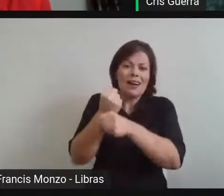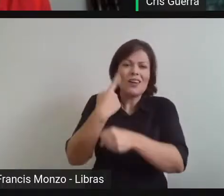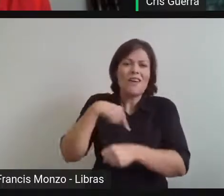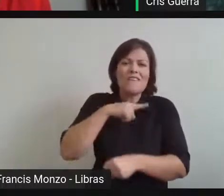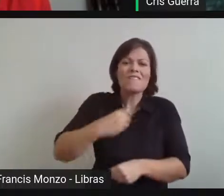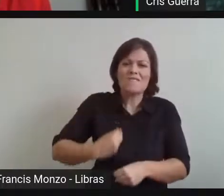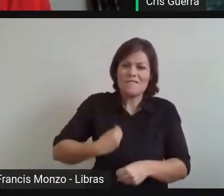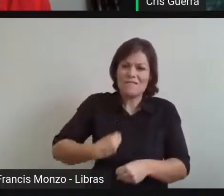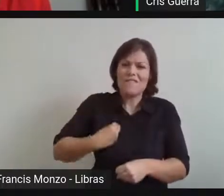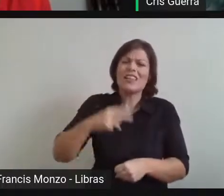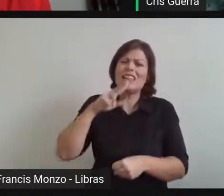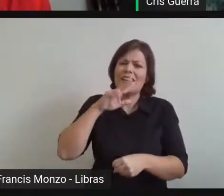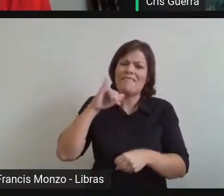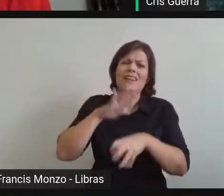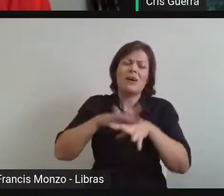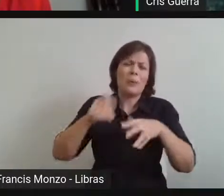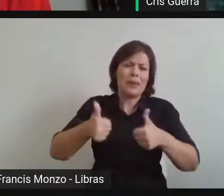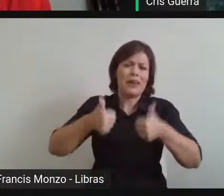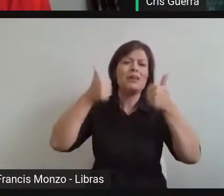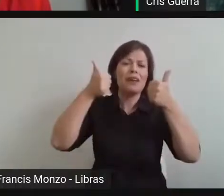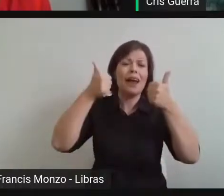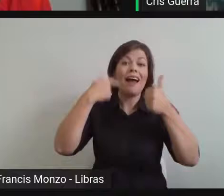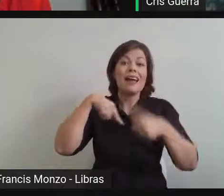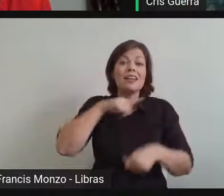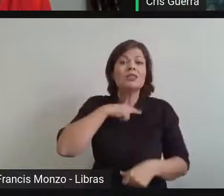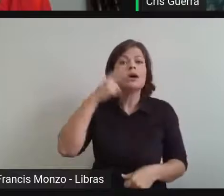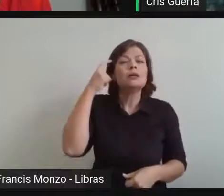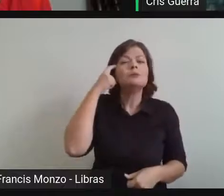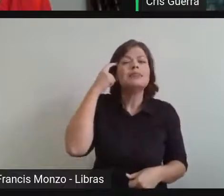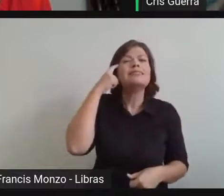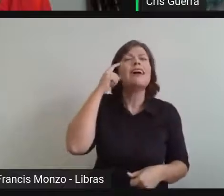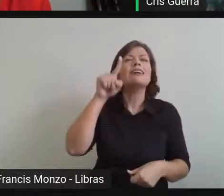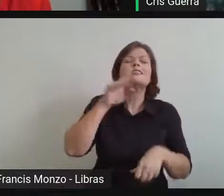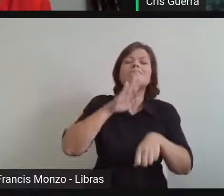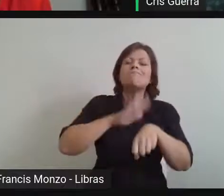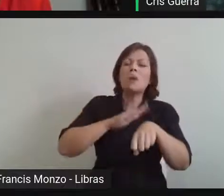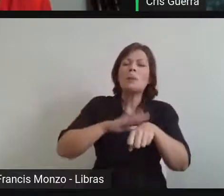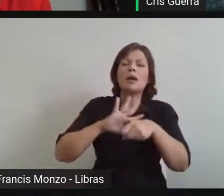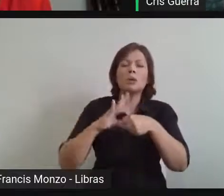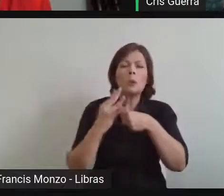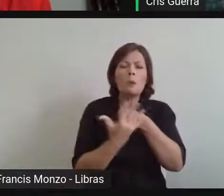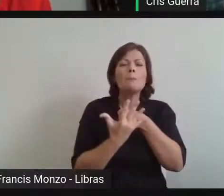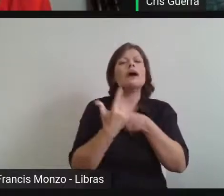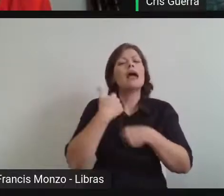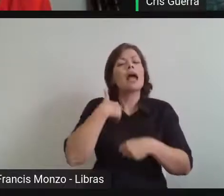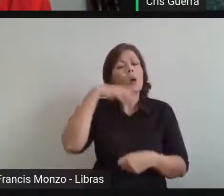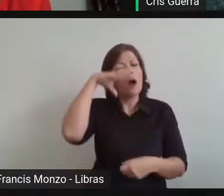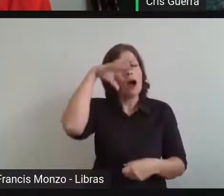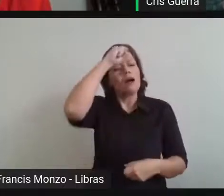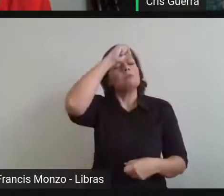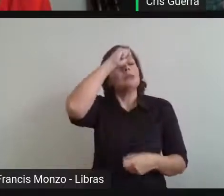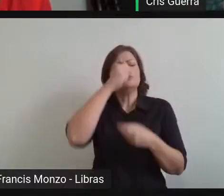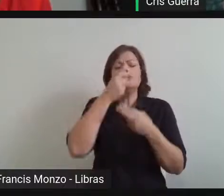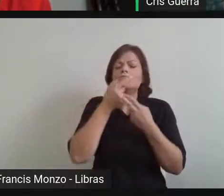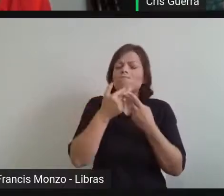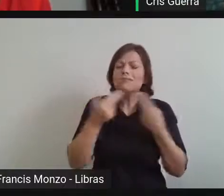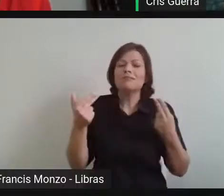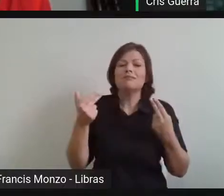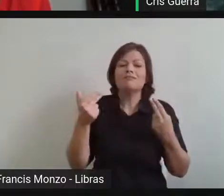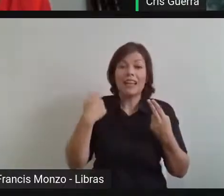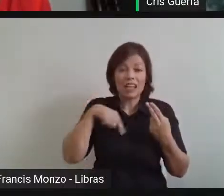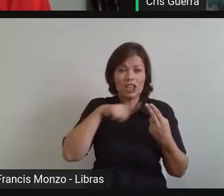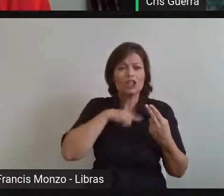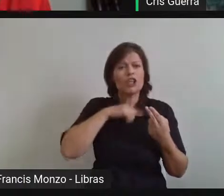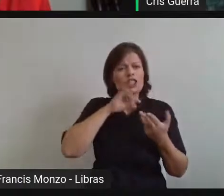falar, gente, como eu aprendi. E esse aprendizado ter ficado na nossa vida, né? As